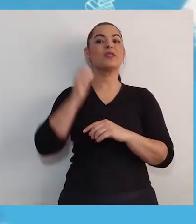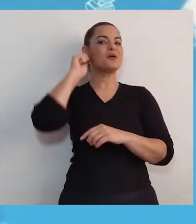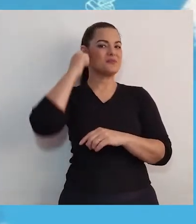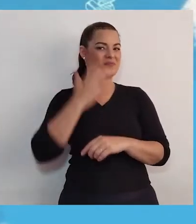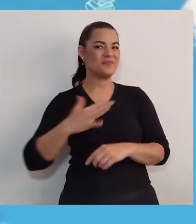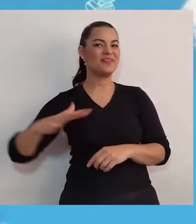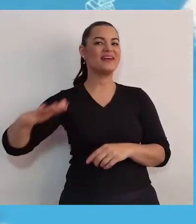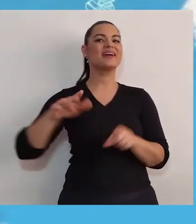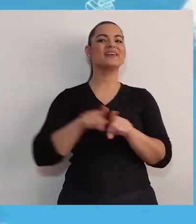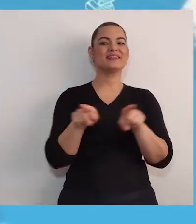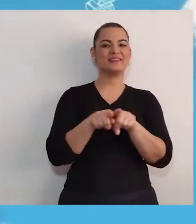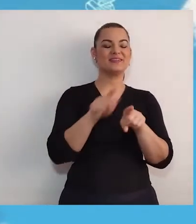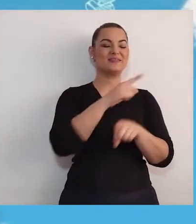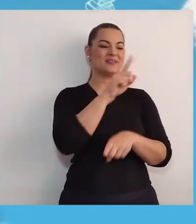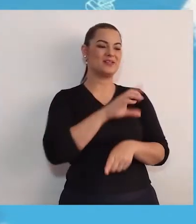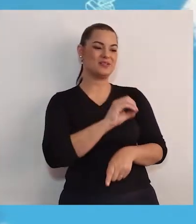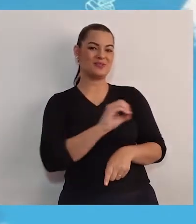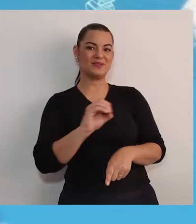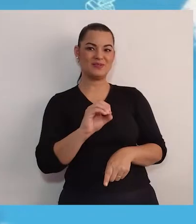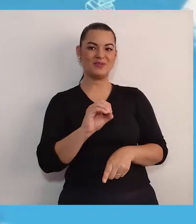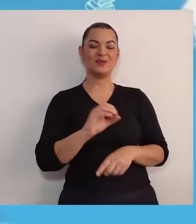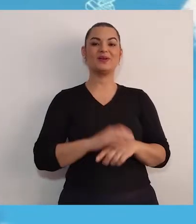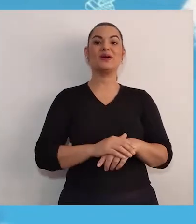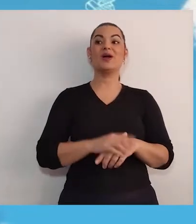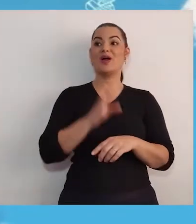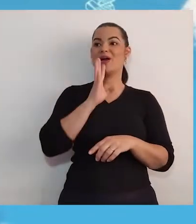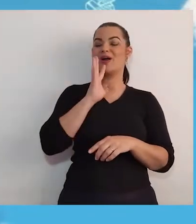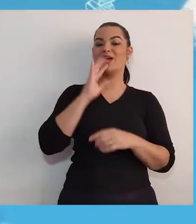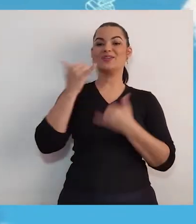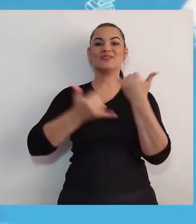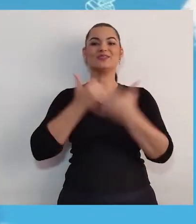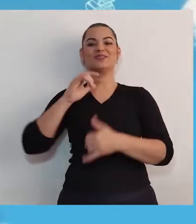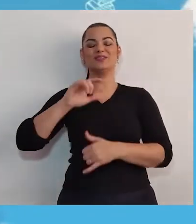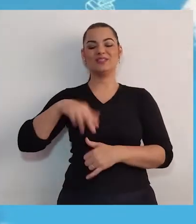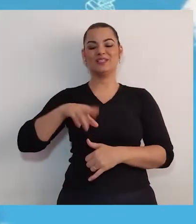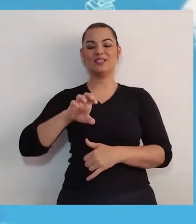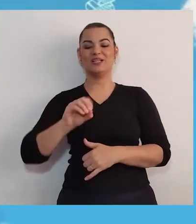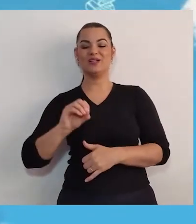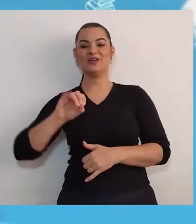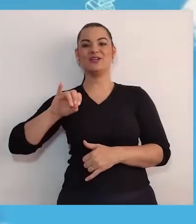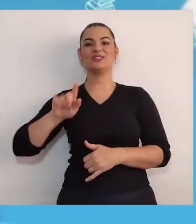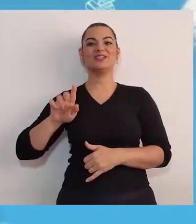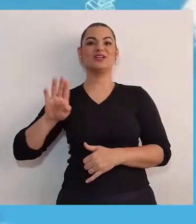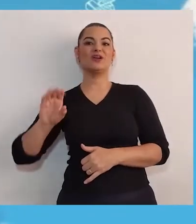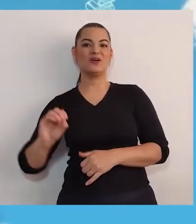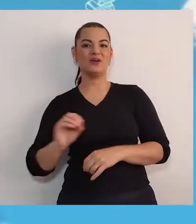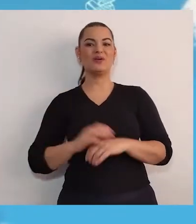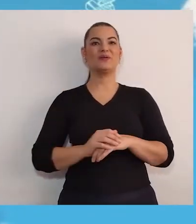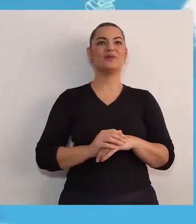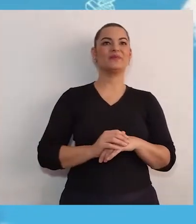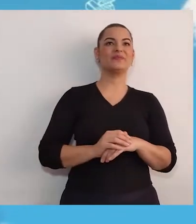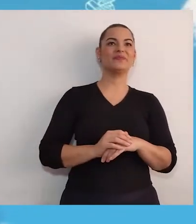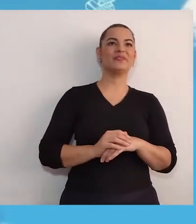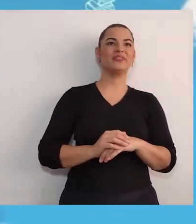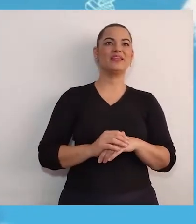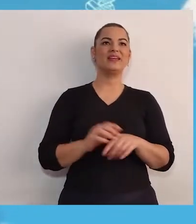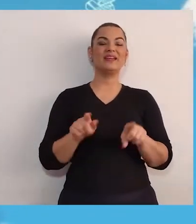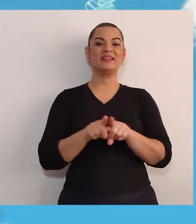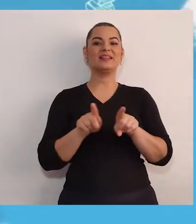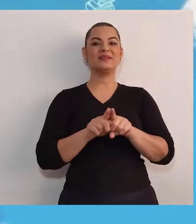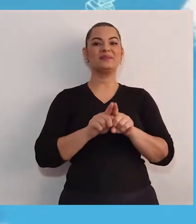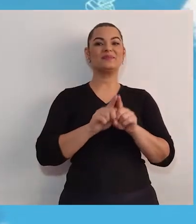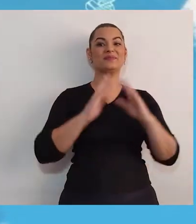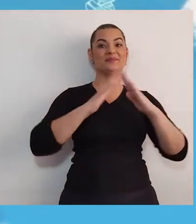Bosque Maia, o Zoológico Municipal, o Neo Geo Family International Shopping, Matriz Catedral Nossa